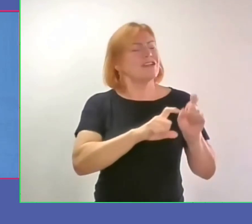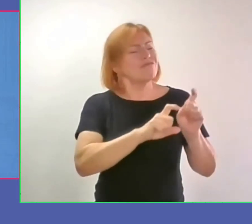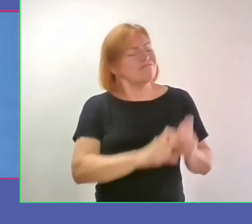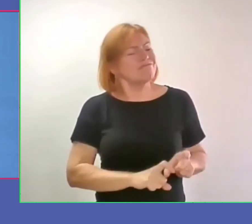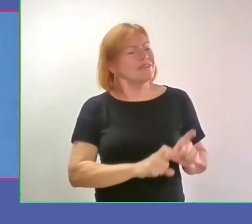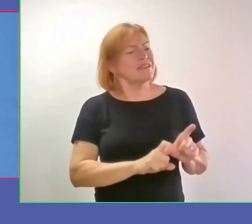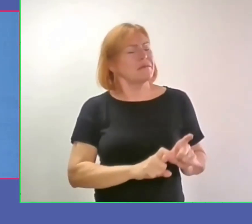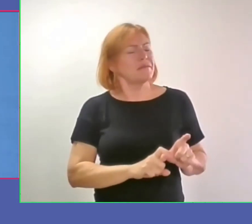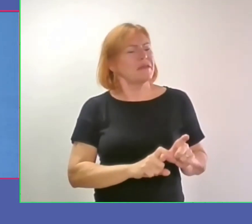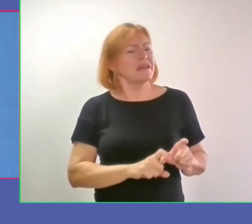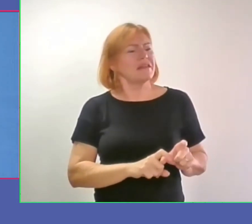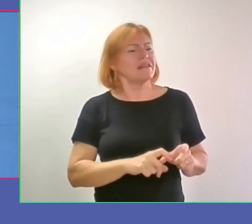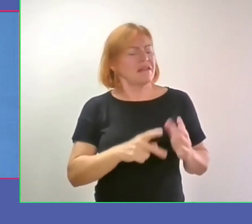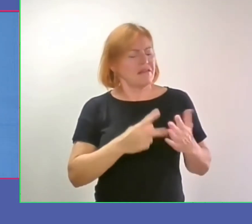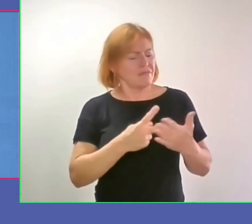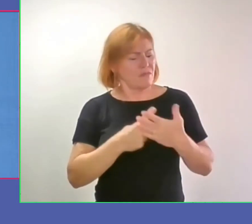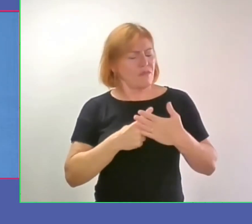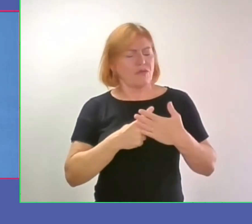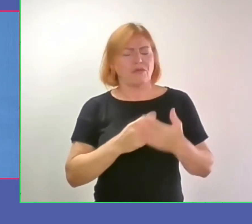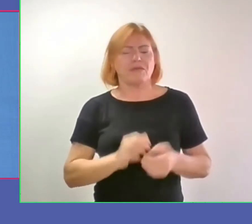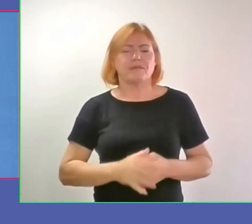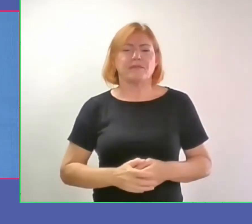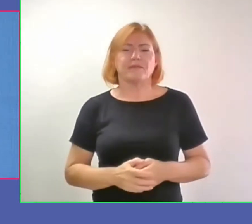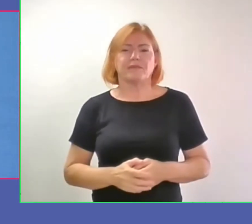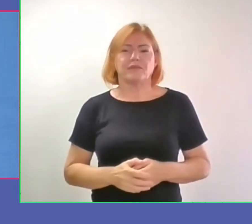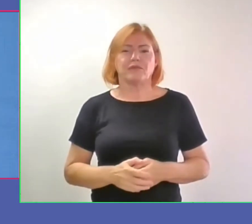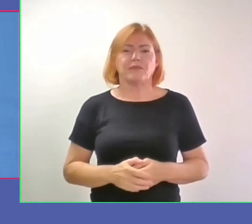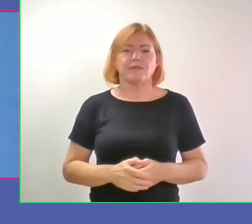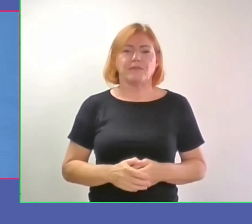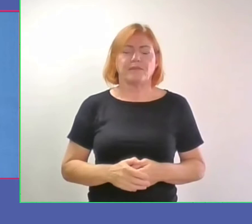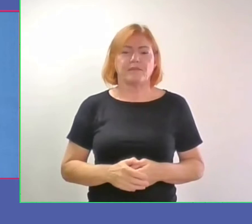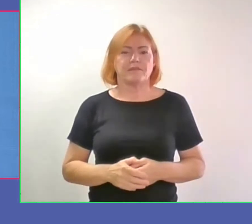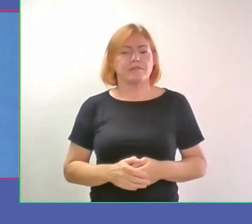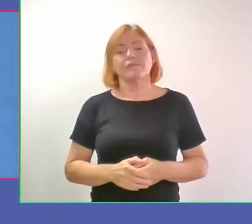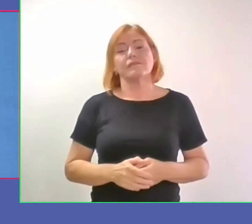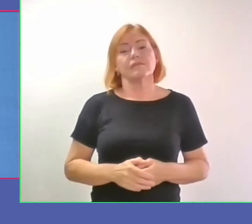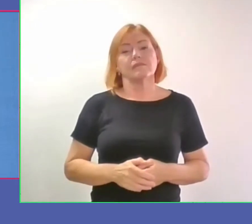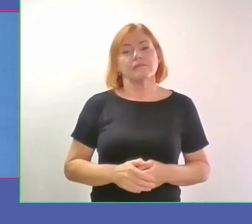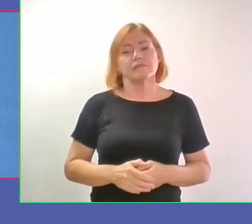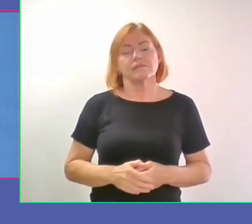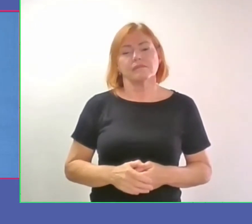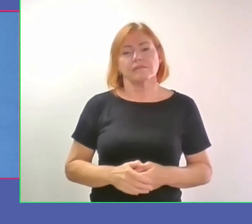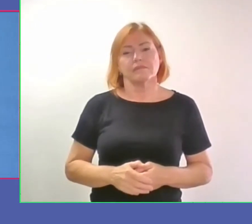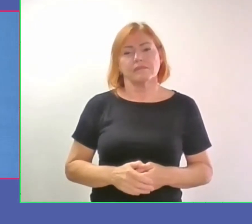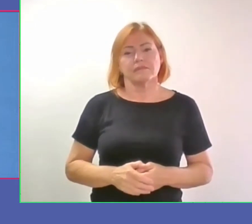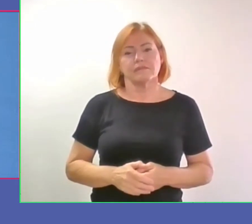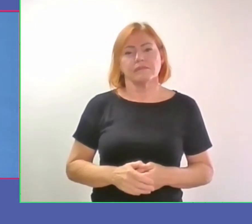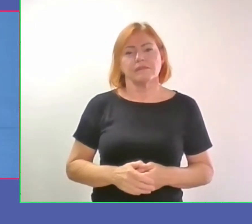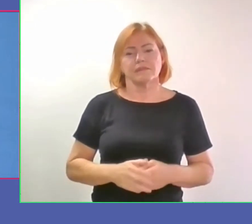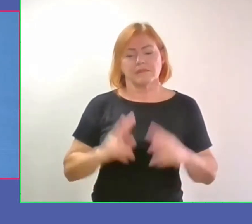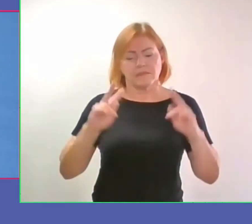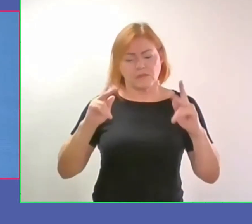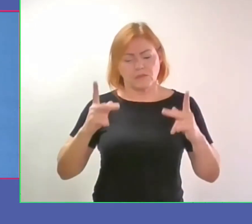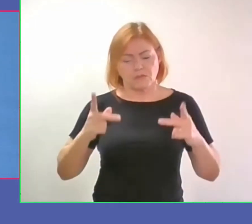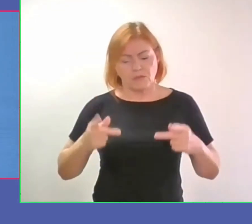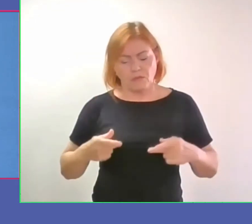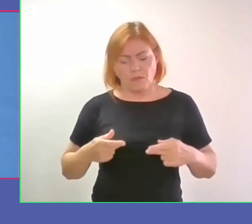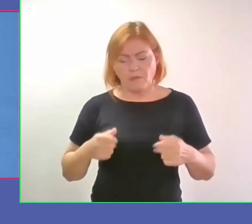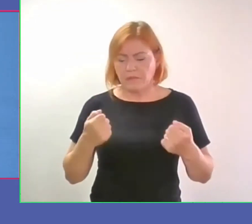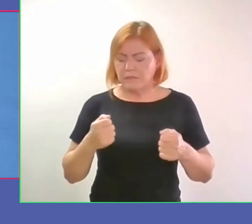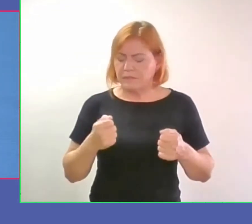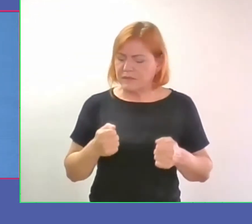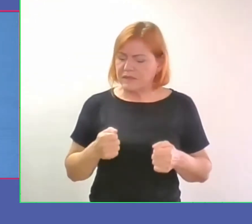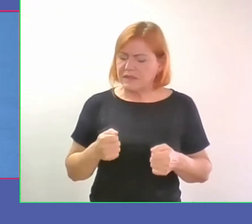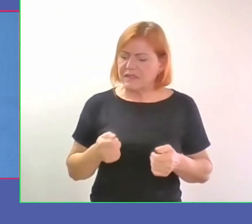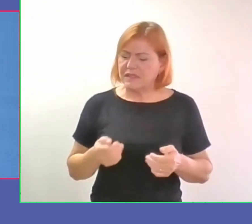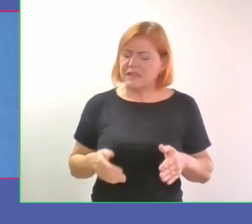do bem e do mal deu para o homem e contaminou toda a humanidade. O homem precisa voltar para a simplicidade, voltar